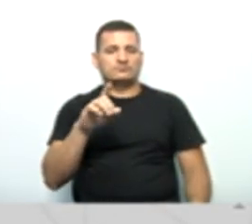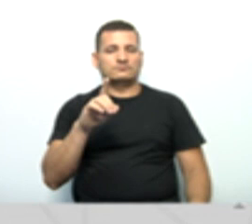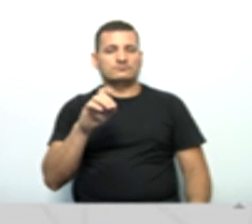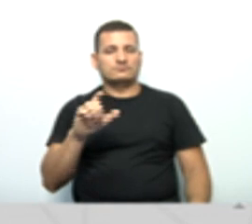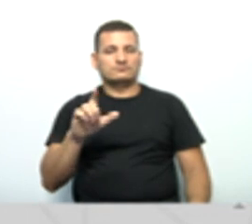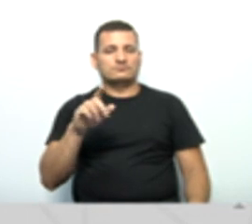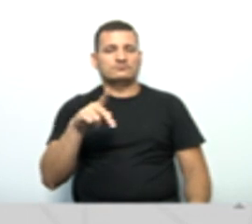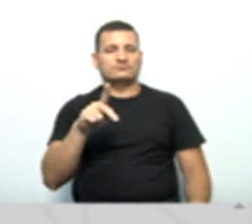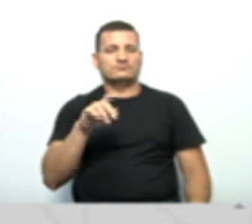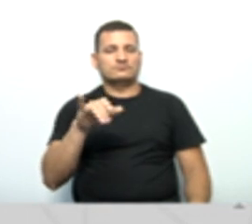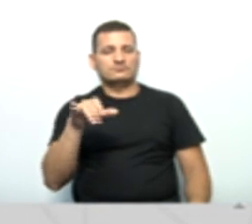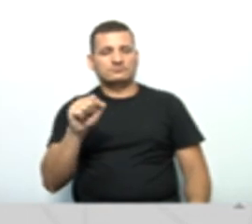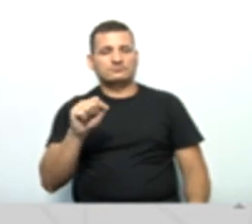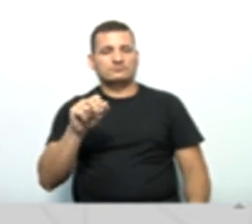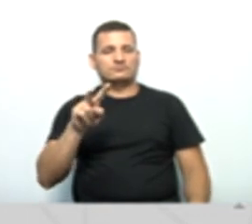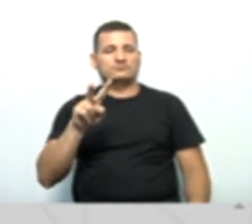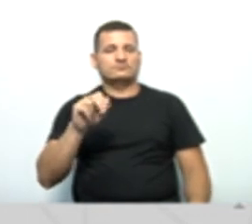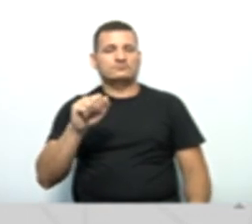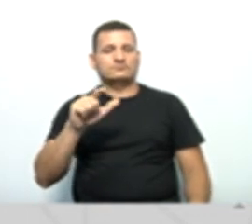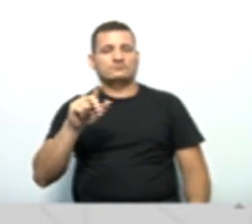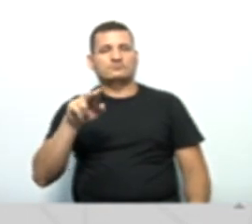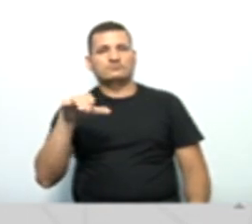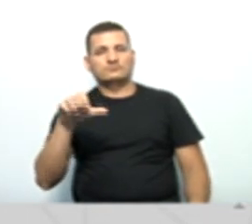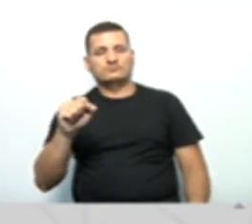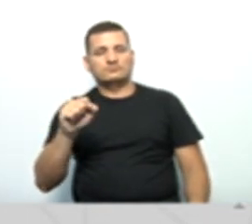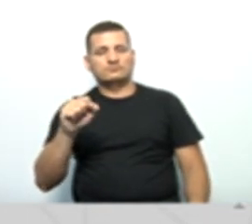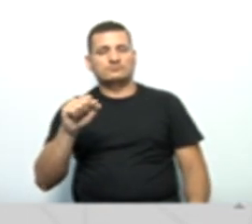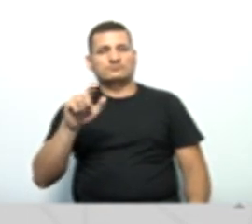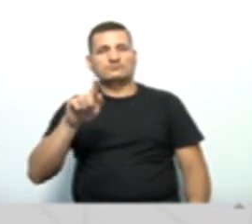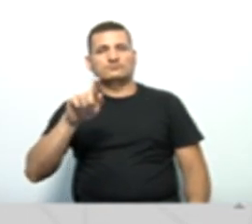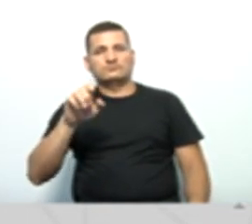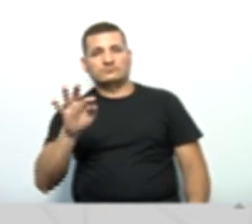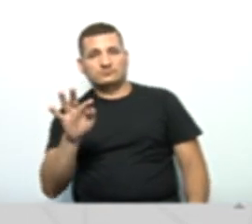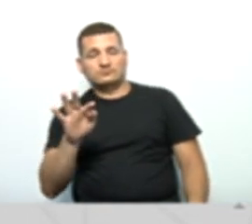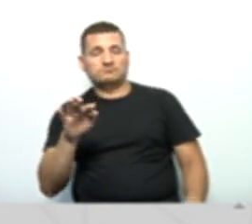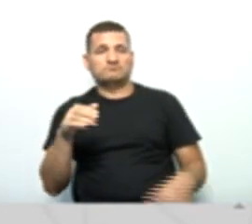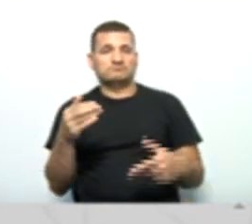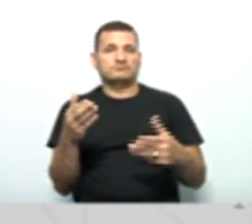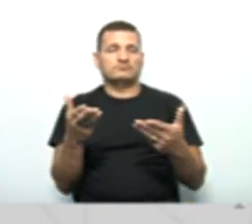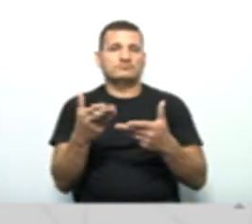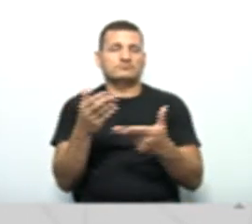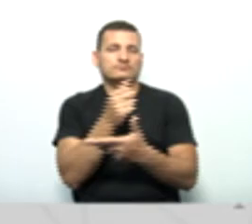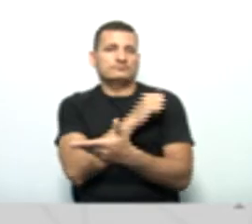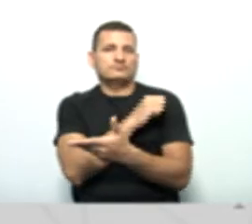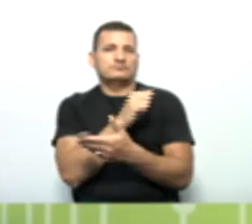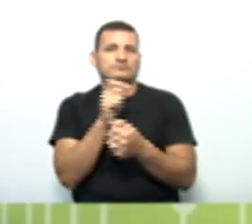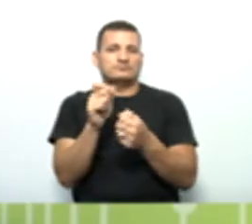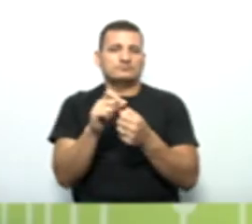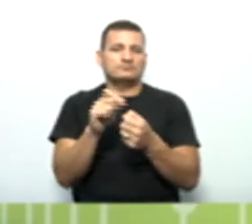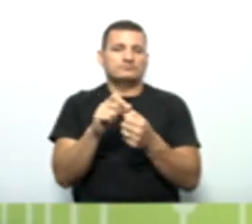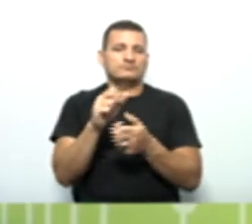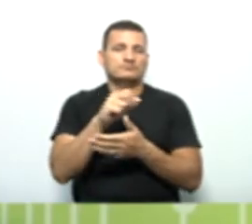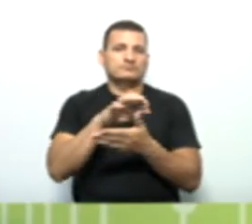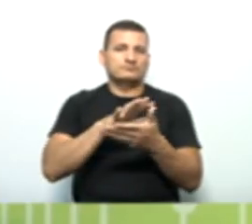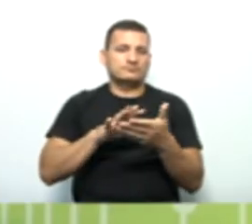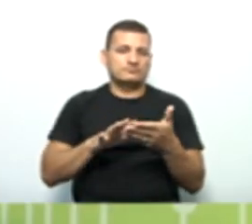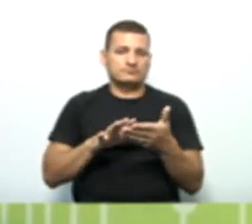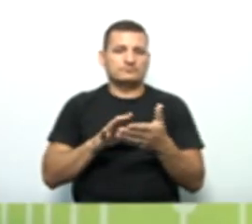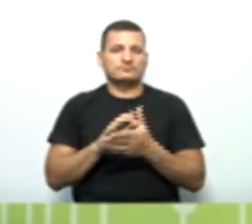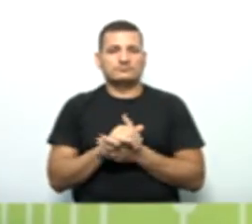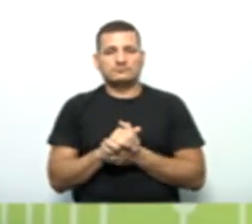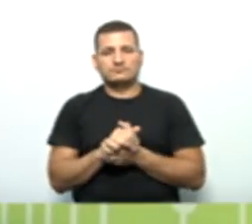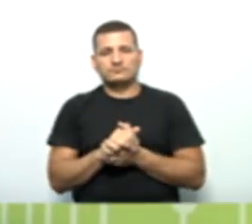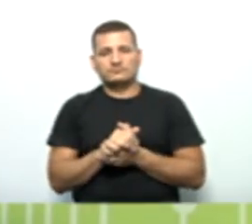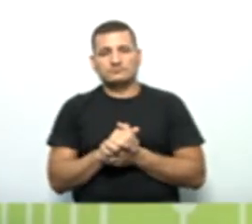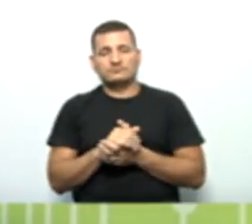e get. Né, professor? Então, nossos alunos vão fazer essa atividade, pode focar aqui comigo. Então, os alunos